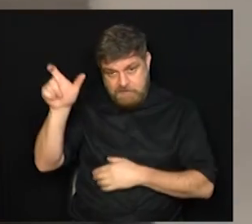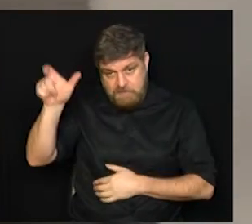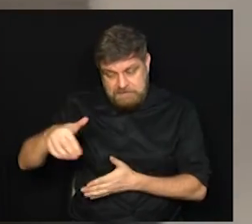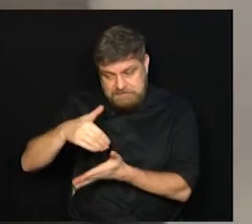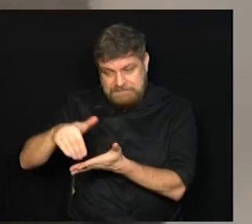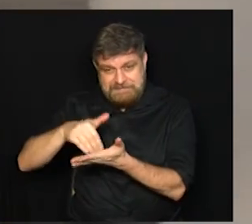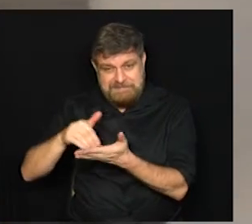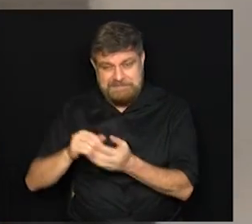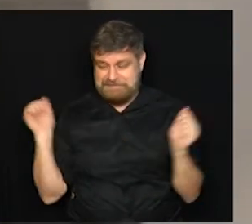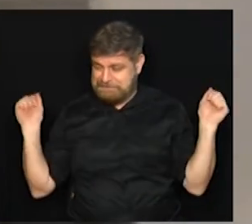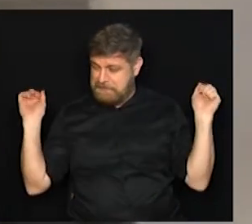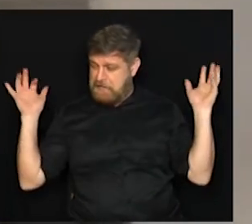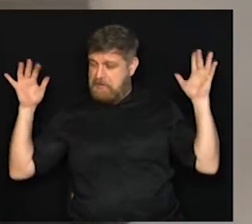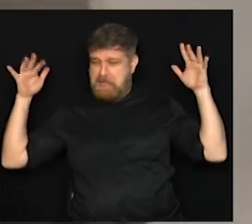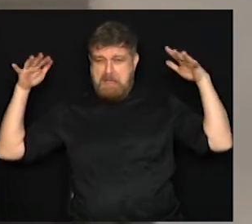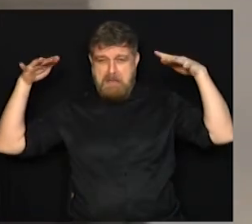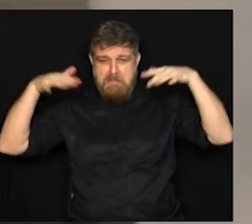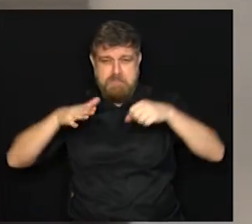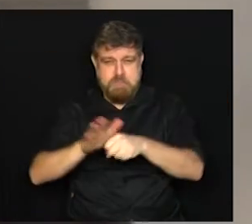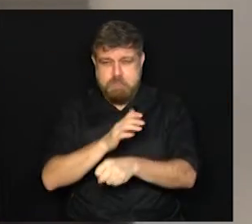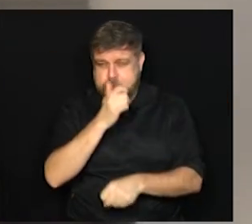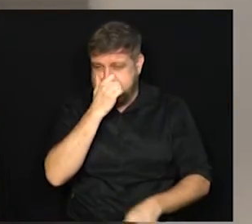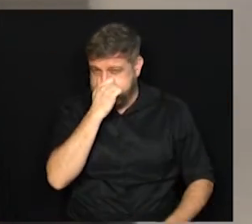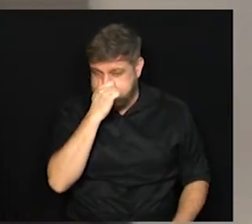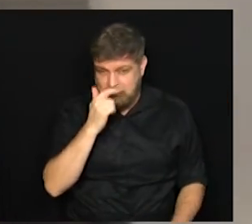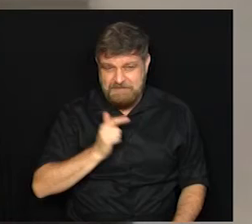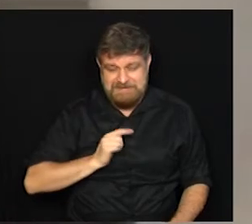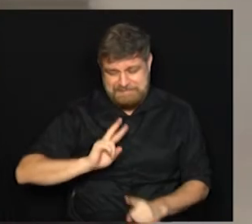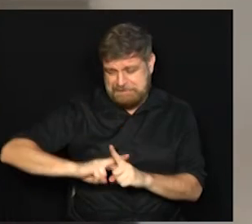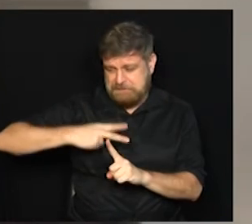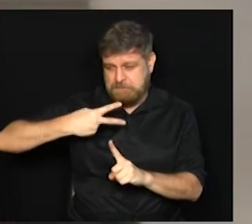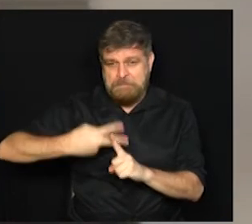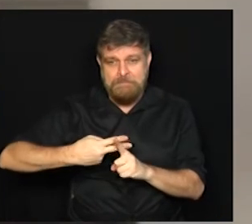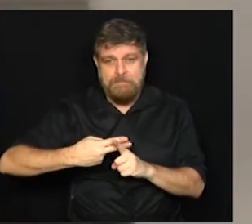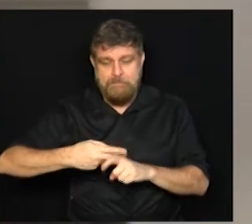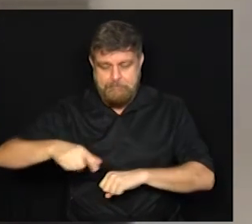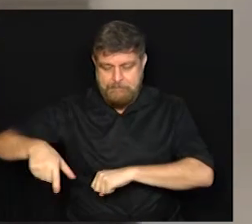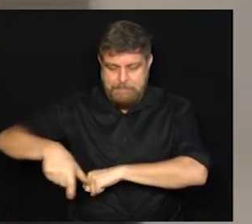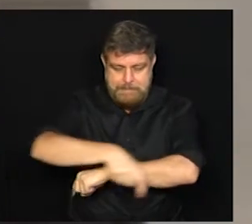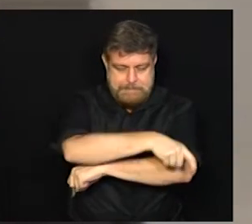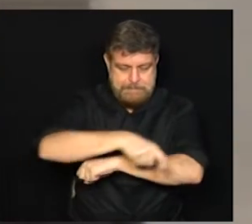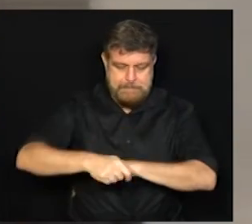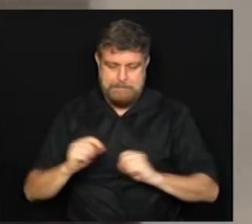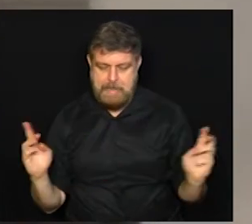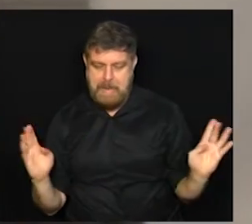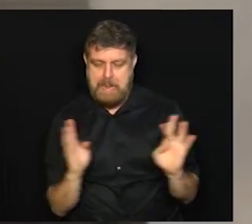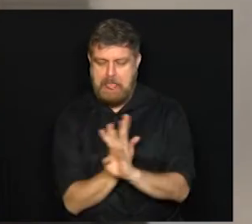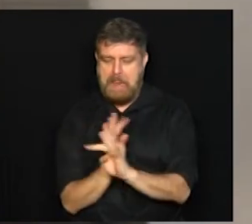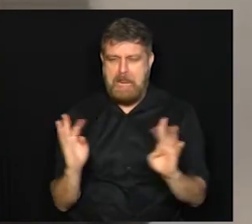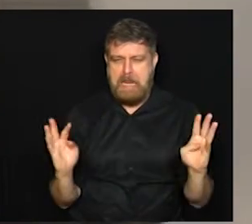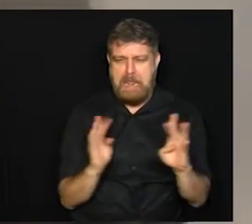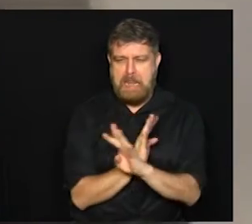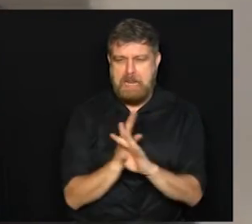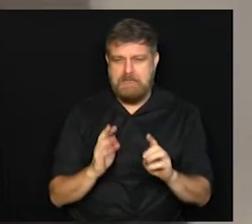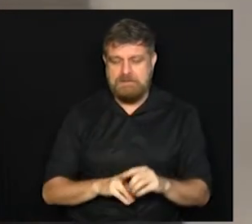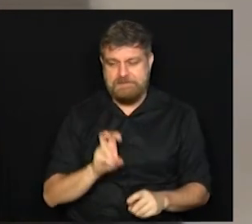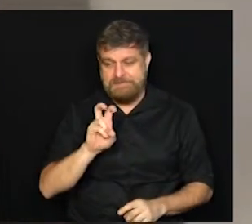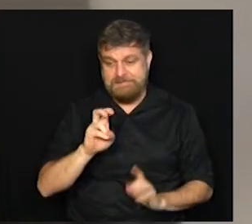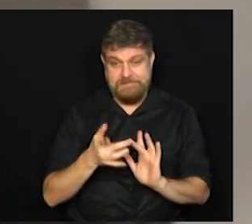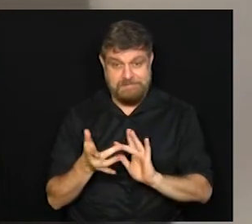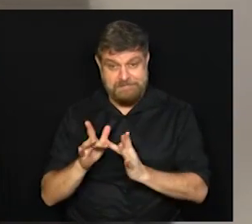o volume hoje era X e a gente abriu a faixa e o volume aumentou 5 vezes mais. Então, para que a